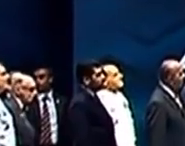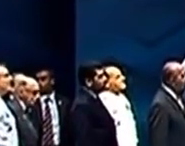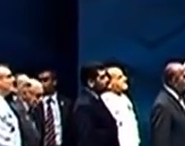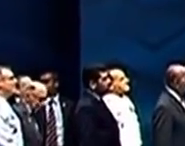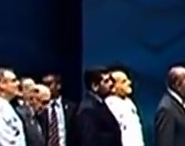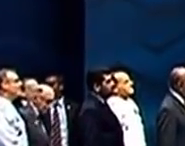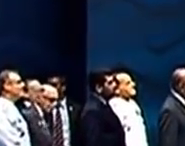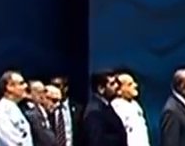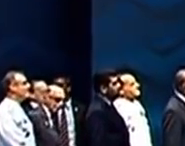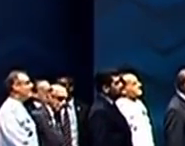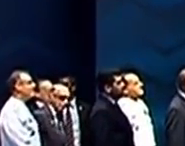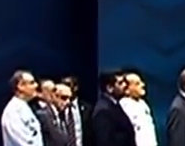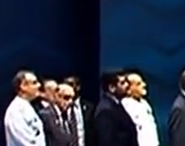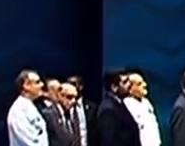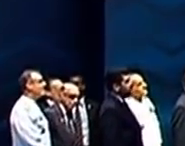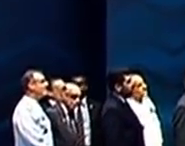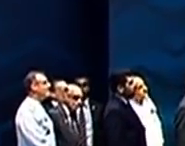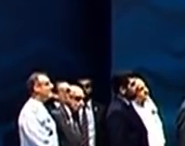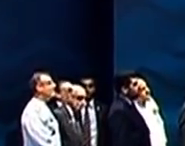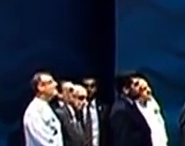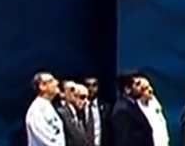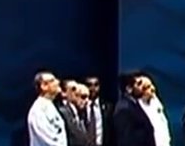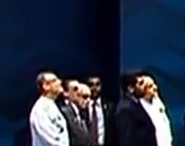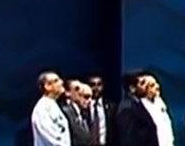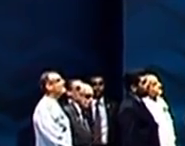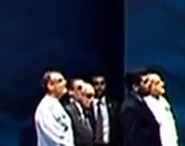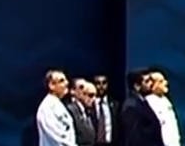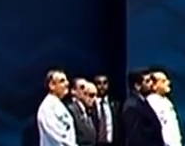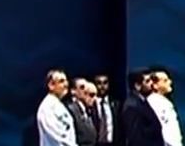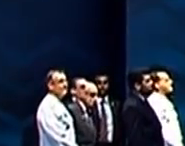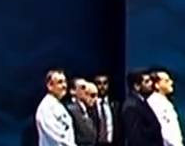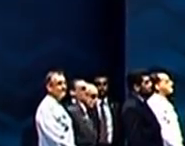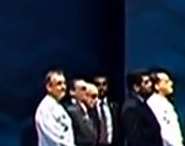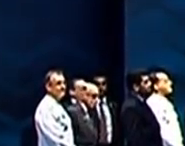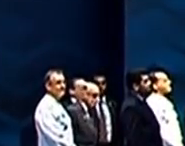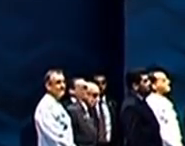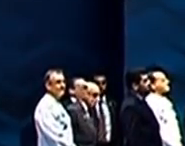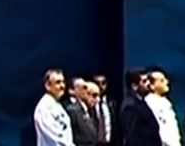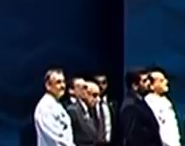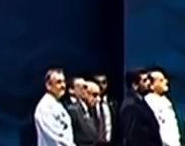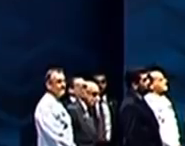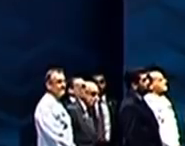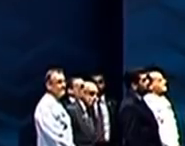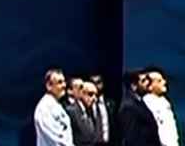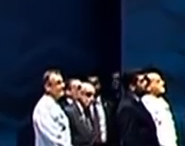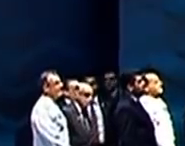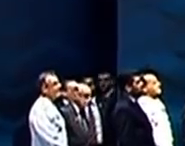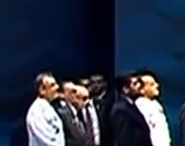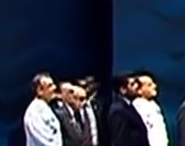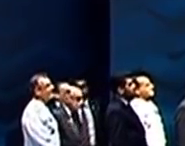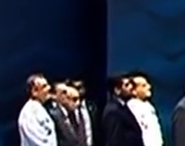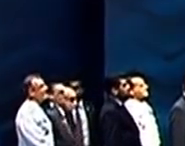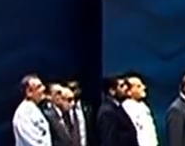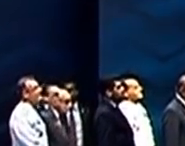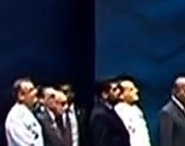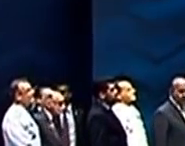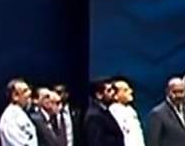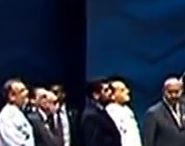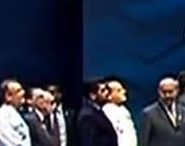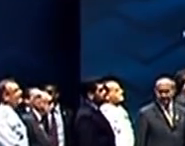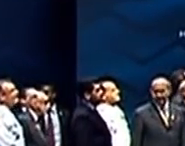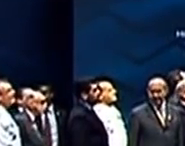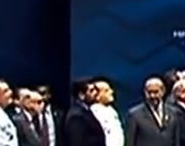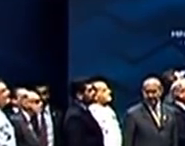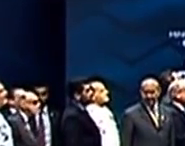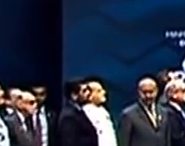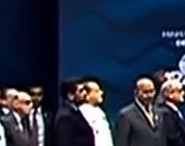elétricos, eletrônicos e hidráulicos, já instalados nas seções do Riachuelo, começam a ser conectados. O